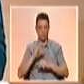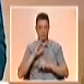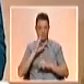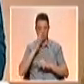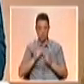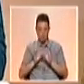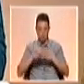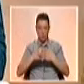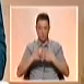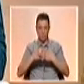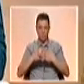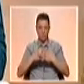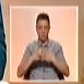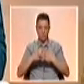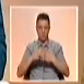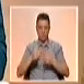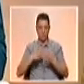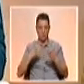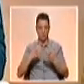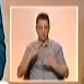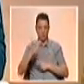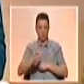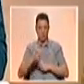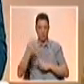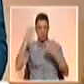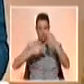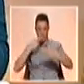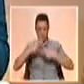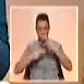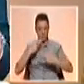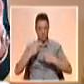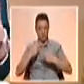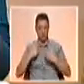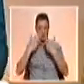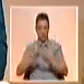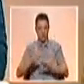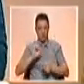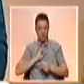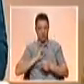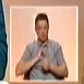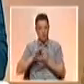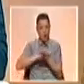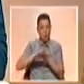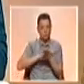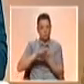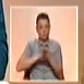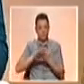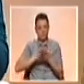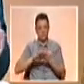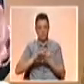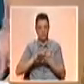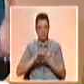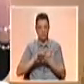no grupo. E eu, muito amavelmente, quando estava a jantar, ofereci-me para lavar a louça, que